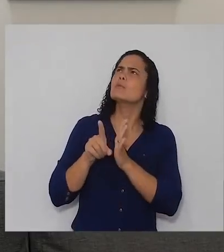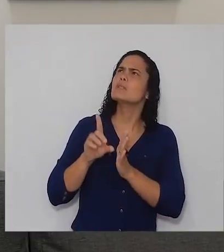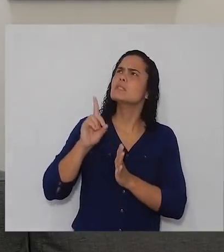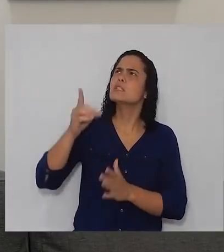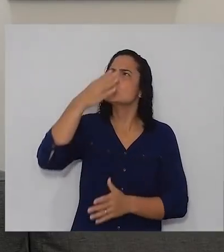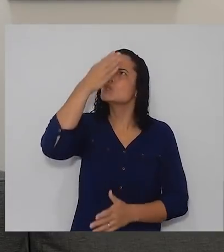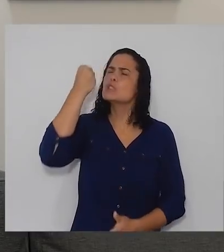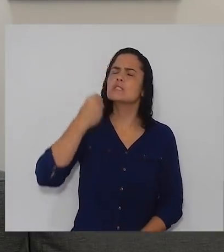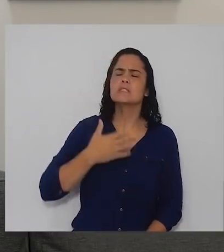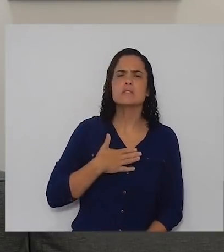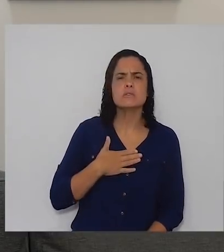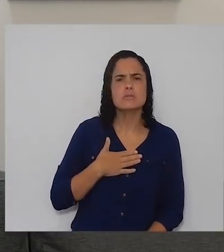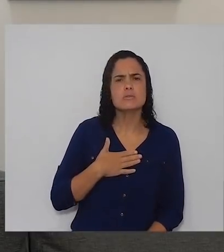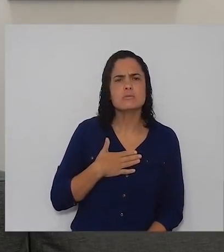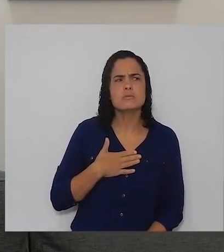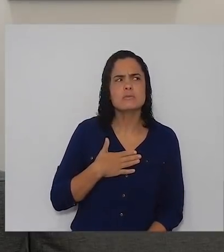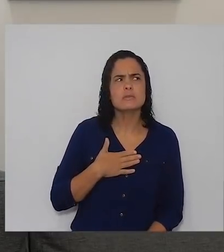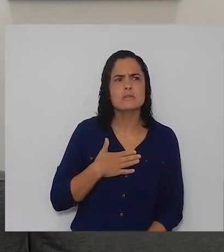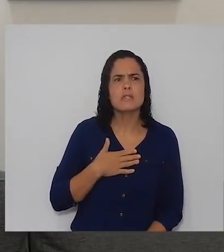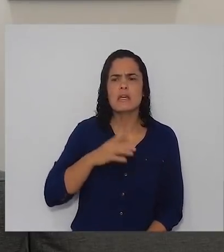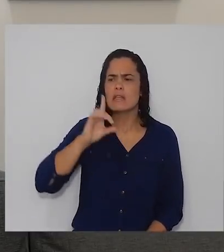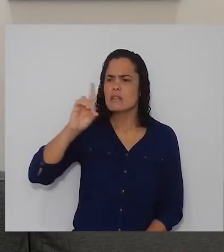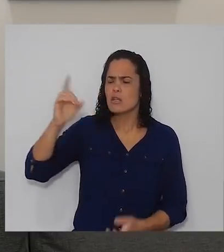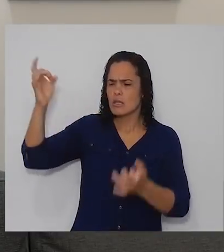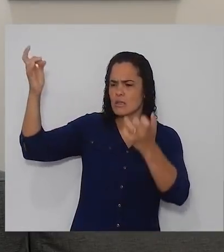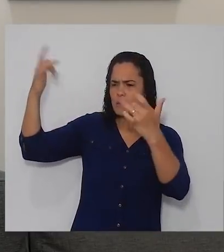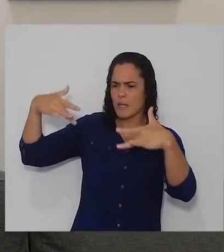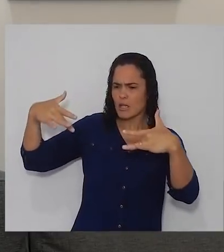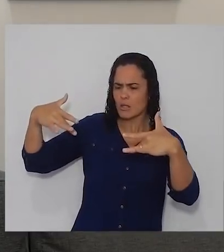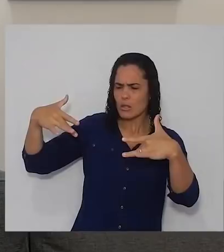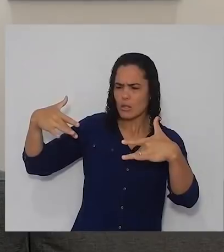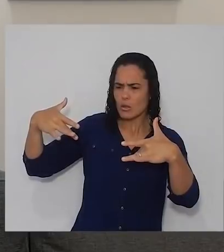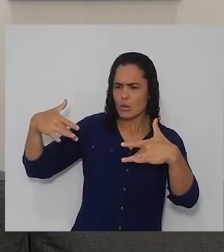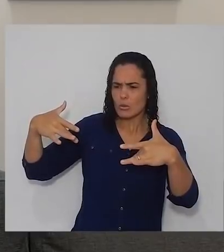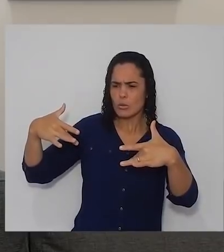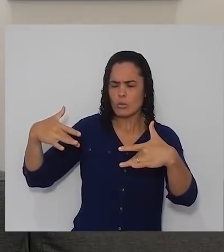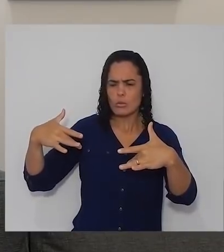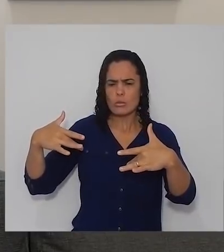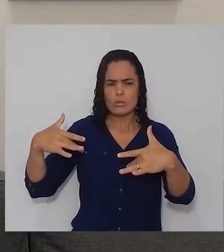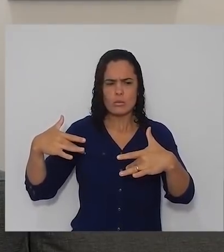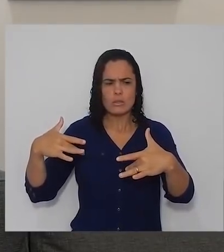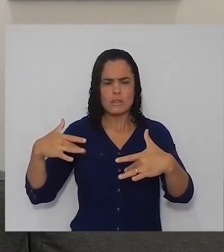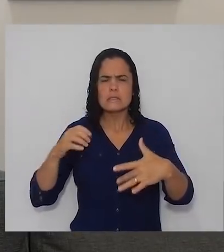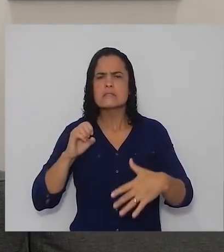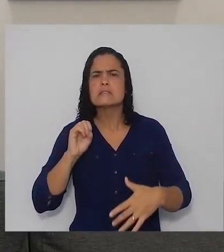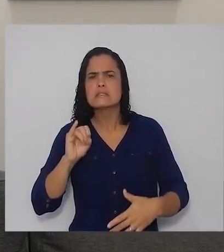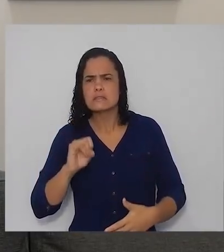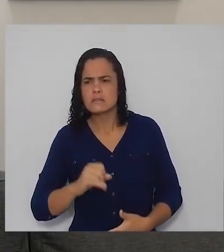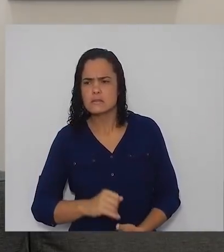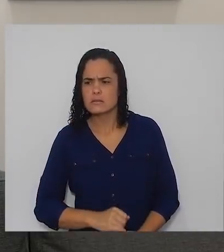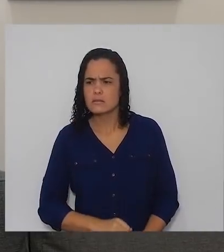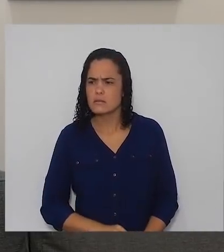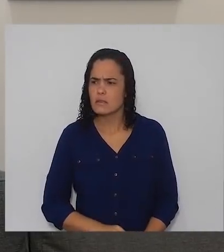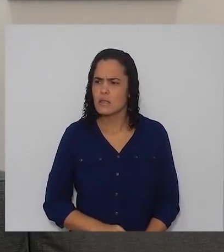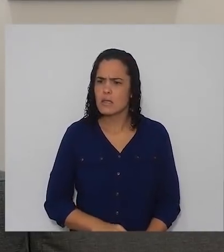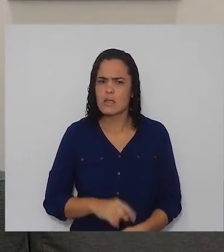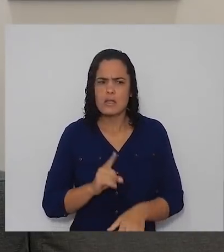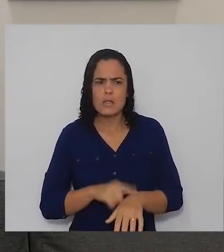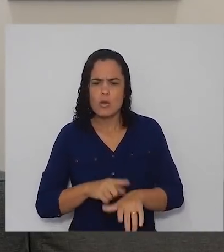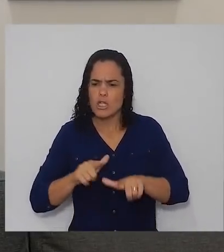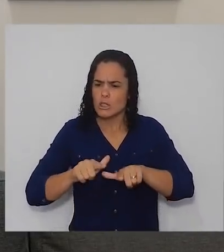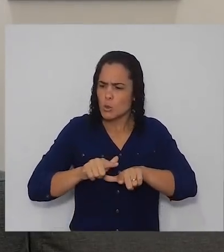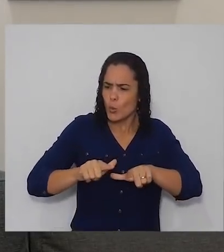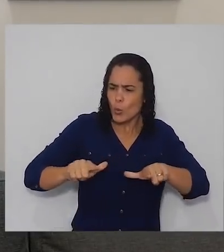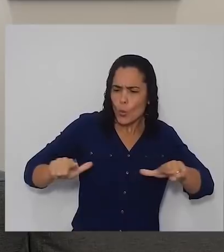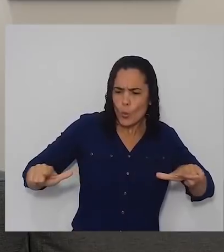que Deus me abandonou? Será que o tempo de seca, o tempo do deserto,